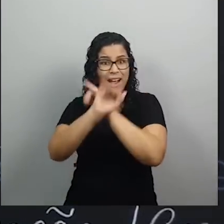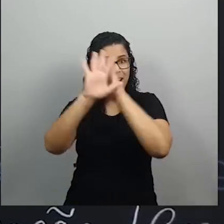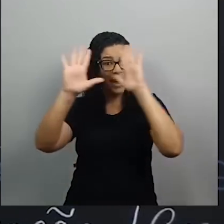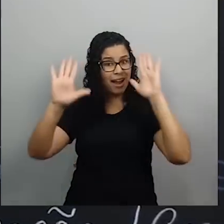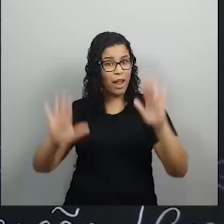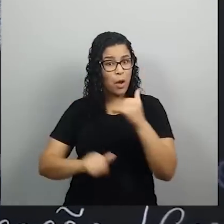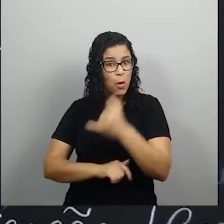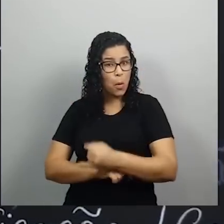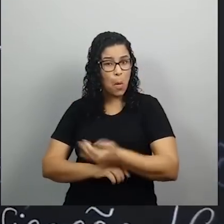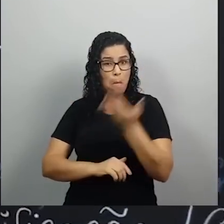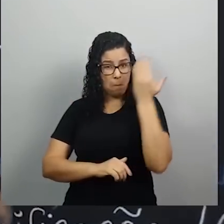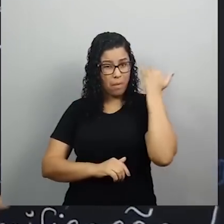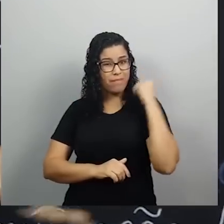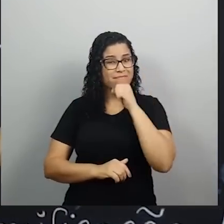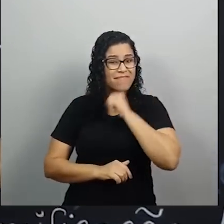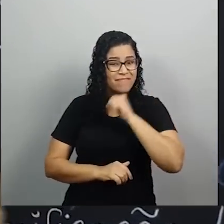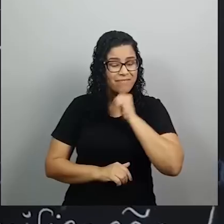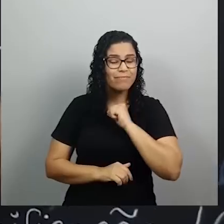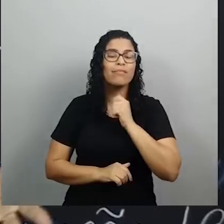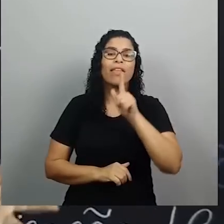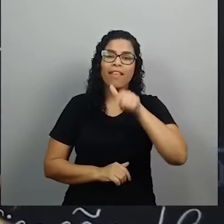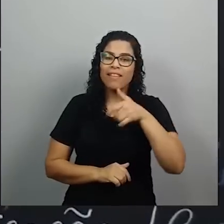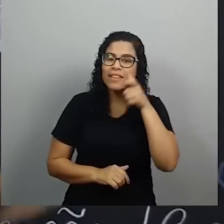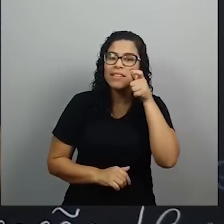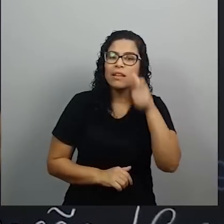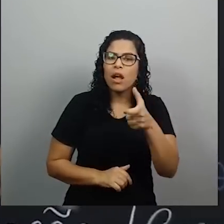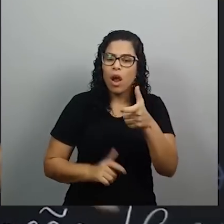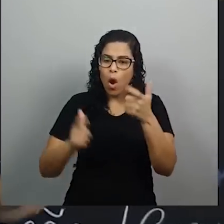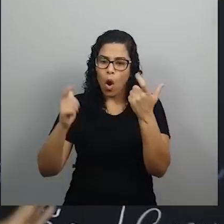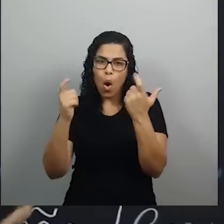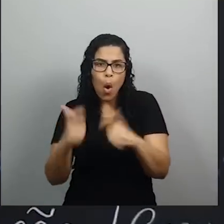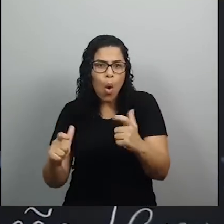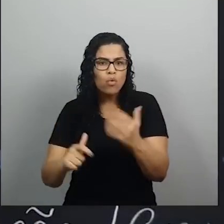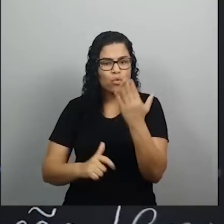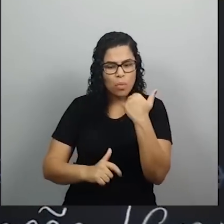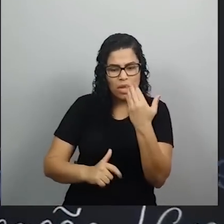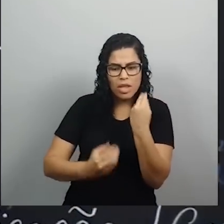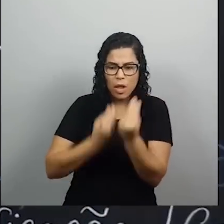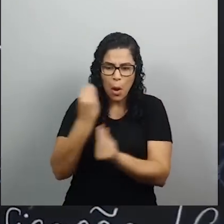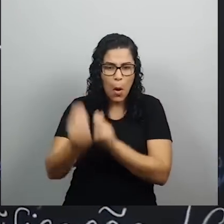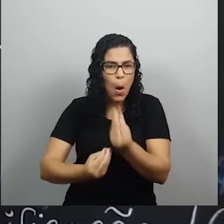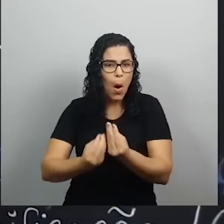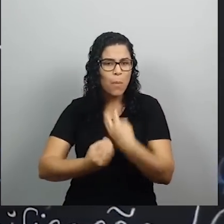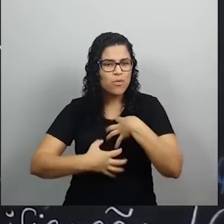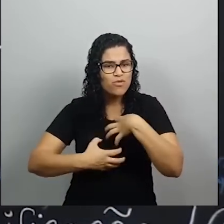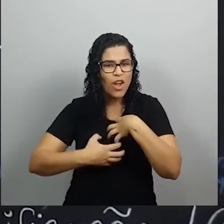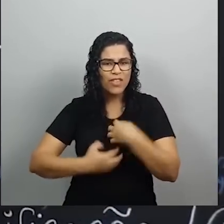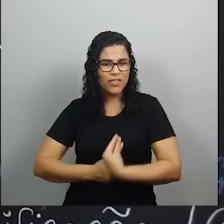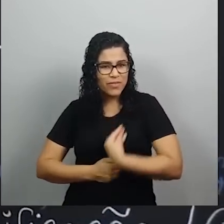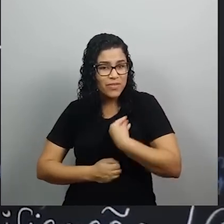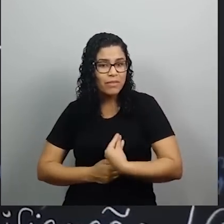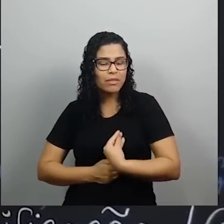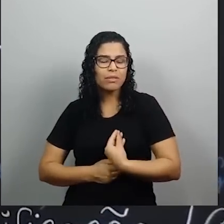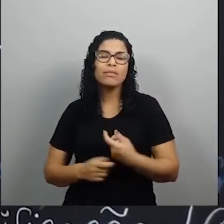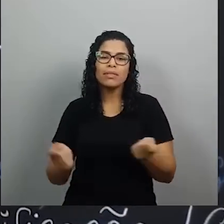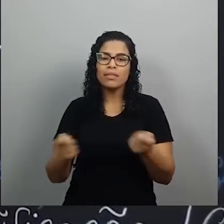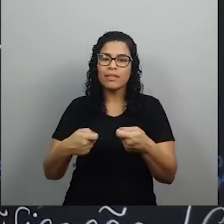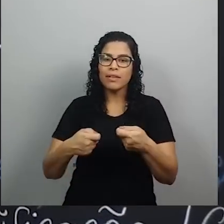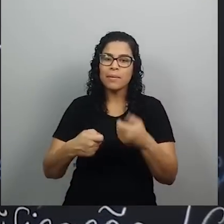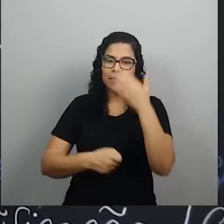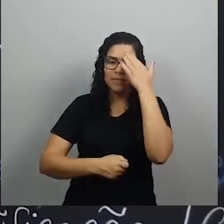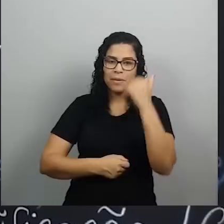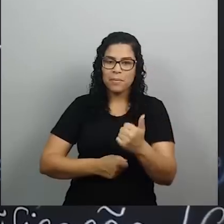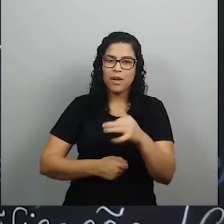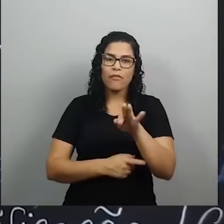bem interessante, tá? Como era aquela alimentação, onde tinha. Então pode acontecer isso aí. Os coprólitos podem ser formados também